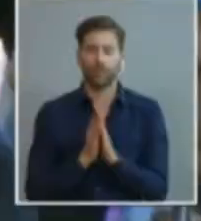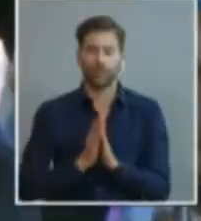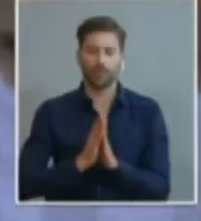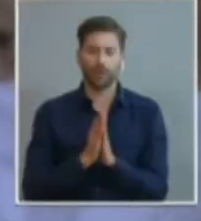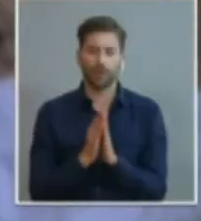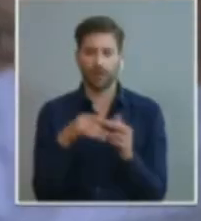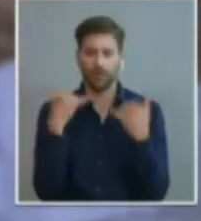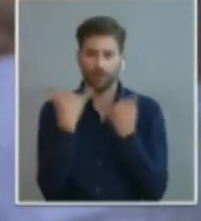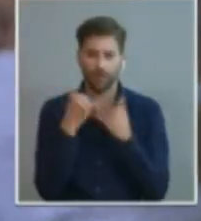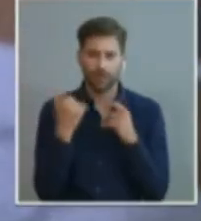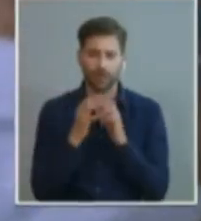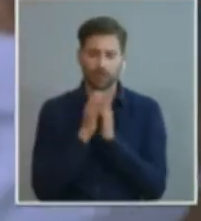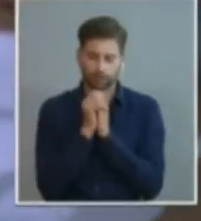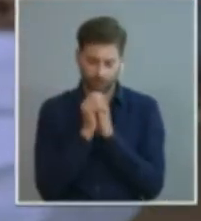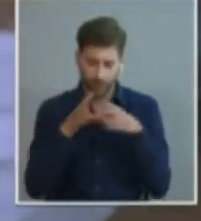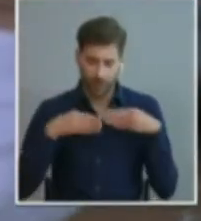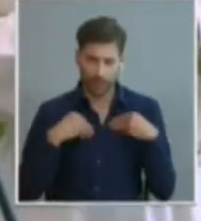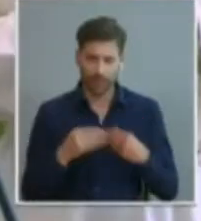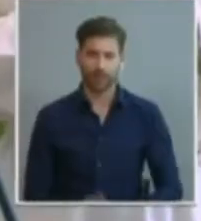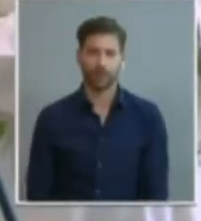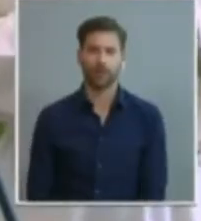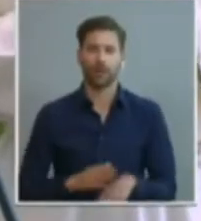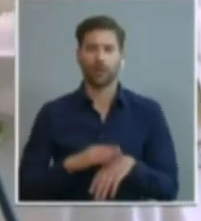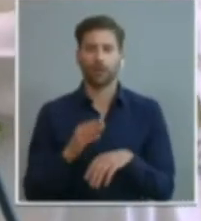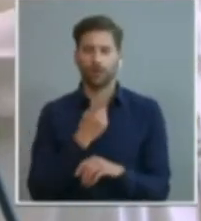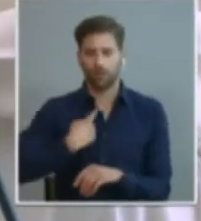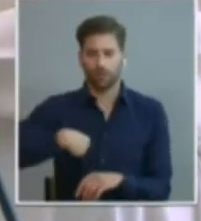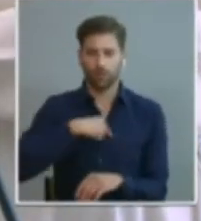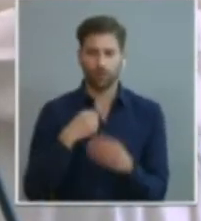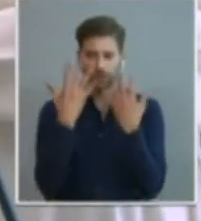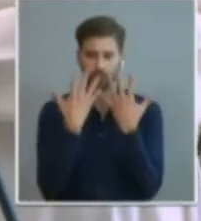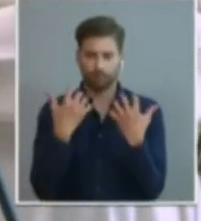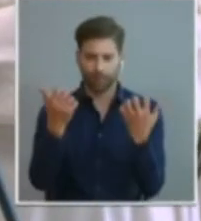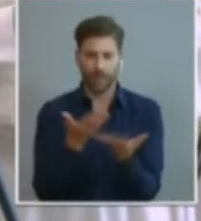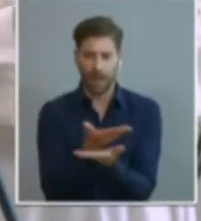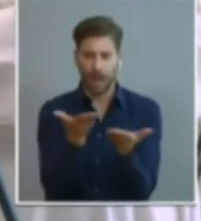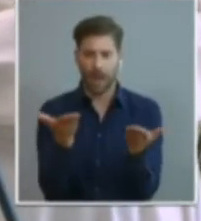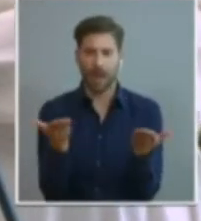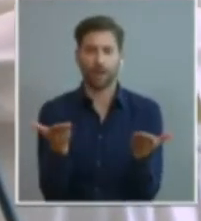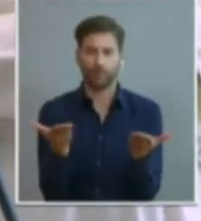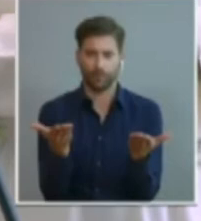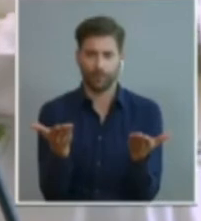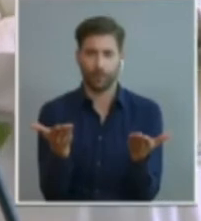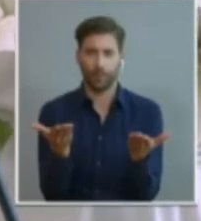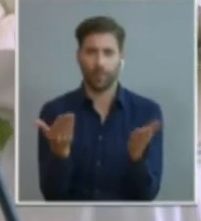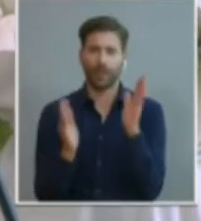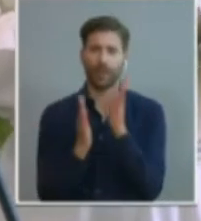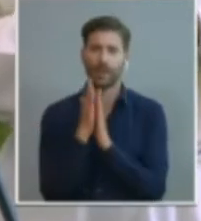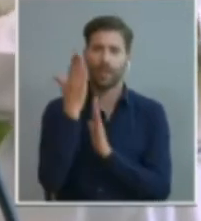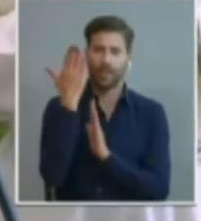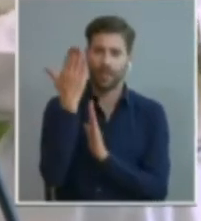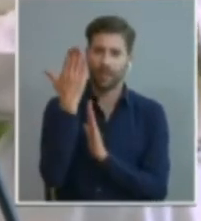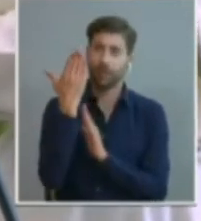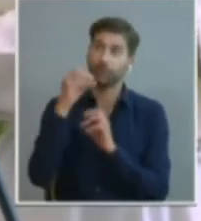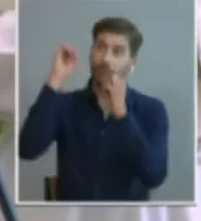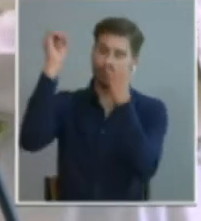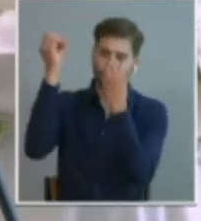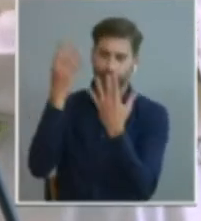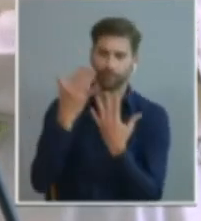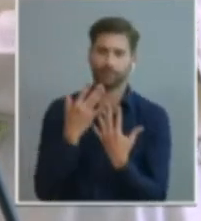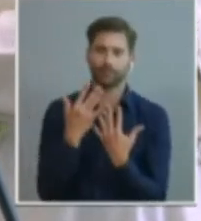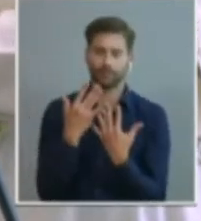Virgem cheia de graça. Por todos nós aqui presentes em Assembleia, para que Deus nos dê a graça da